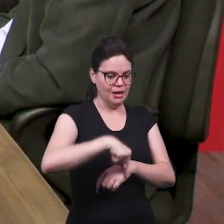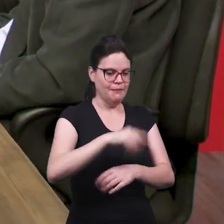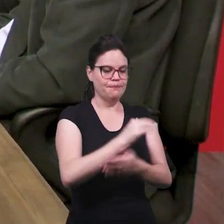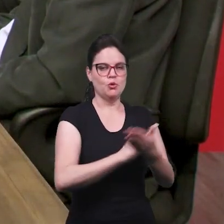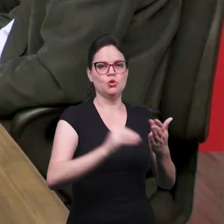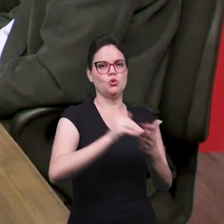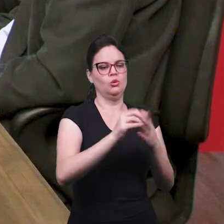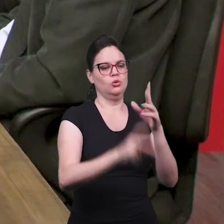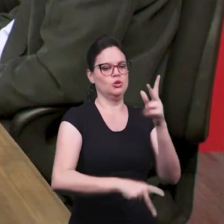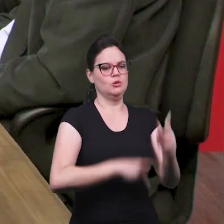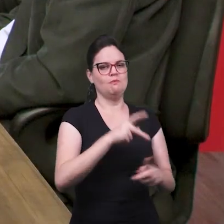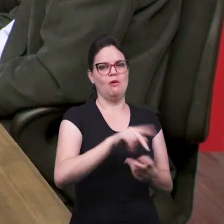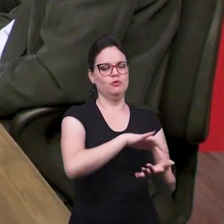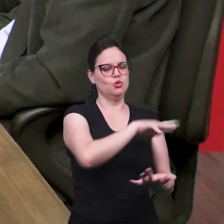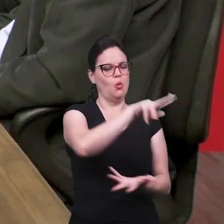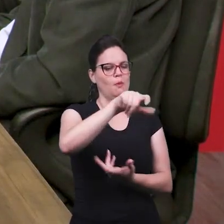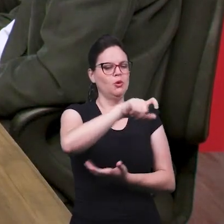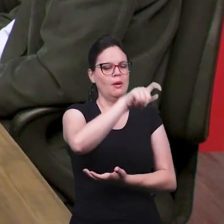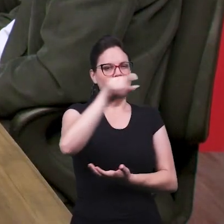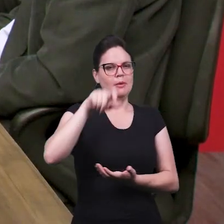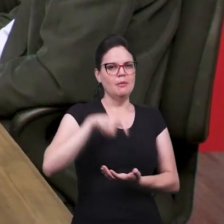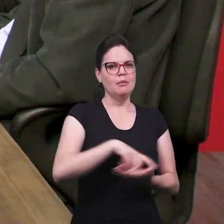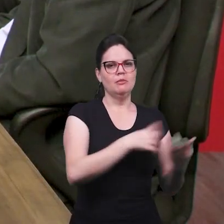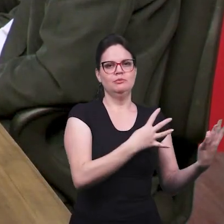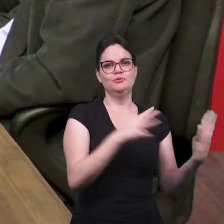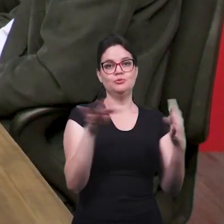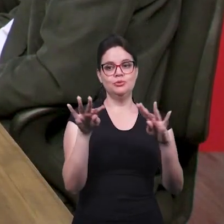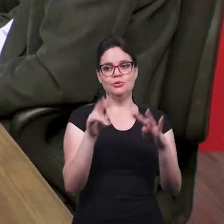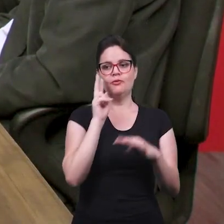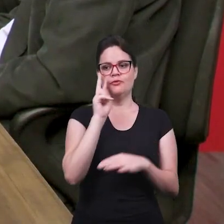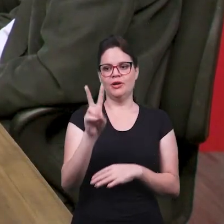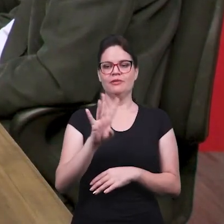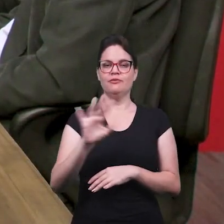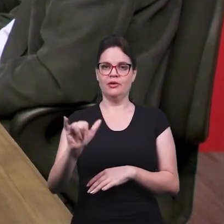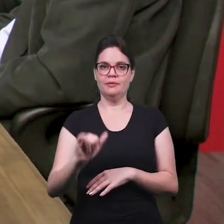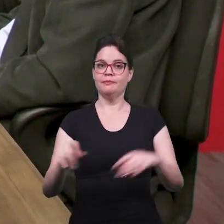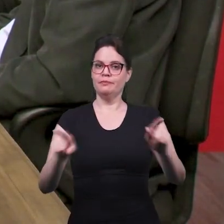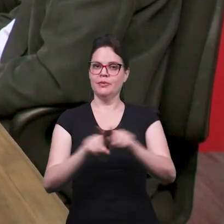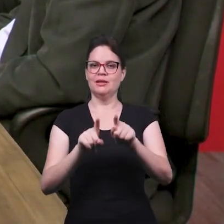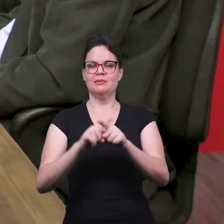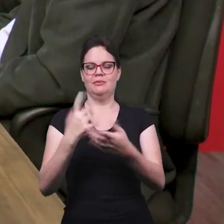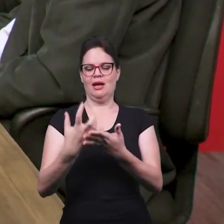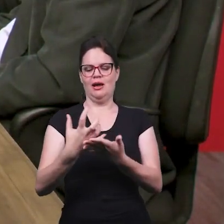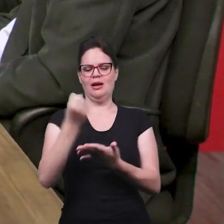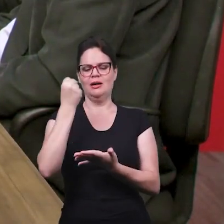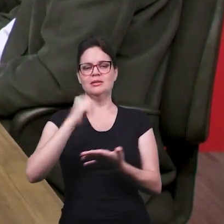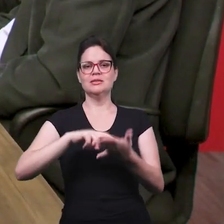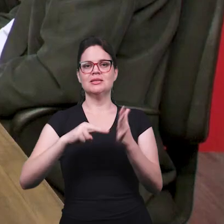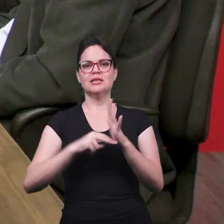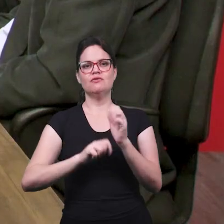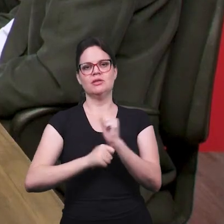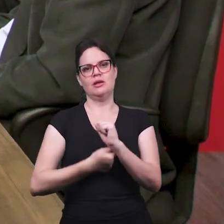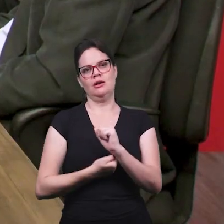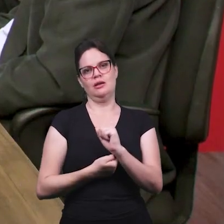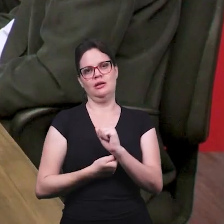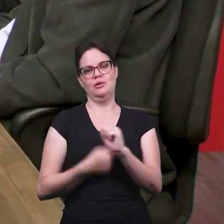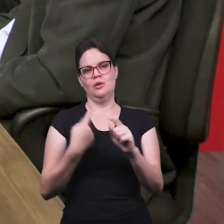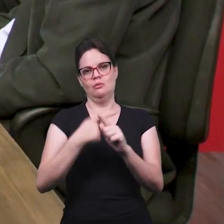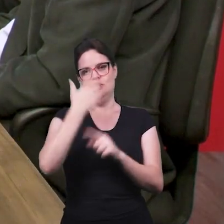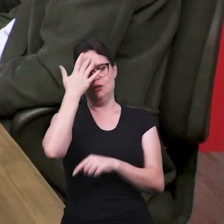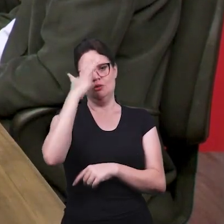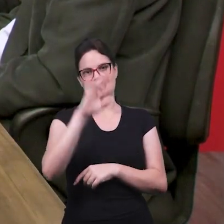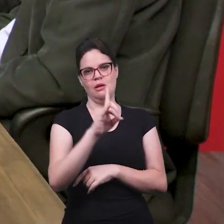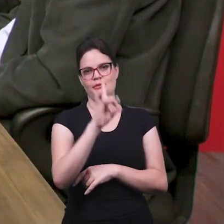aqui também, ó, que o arrebatamento ele é um segredo, ele é um mistério, porque ninguém sabe o dia e nem a